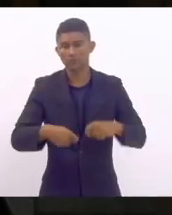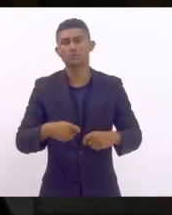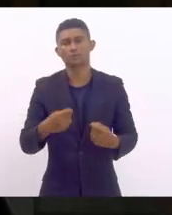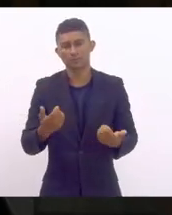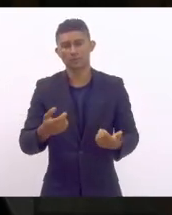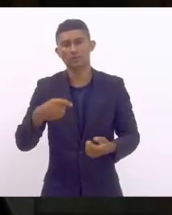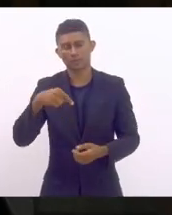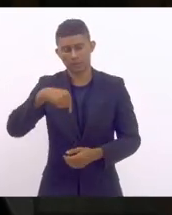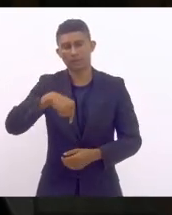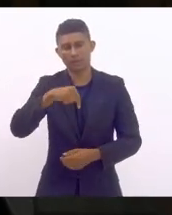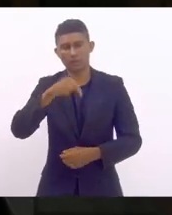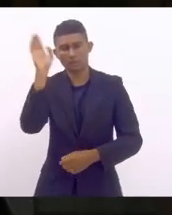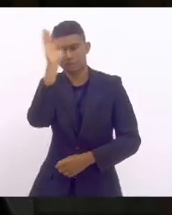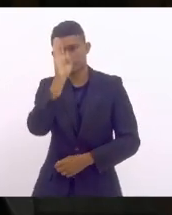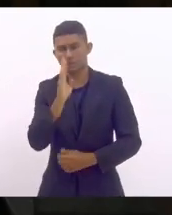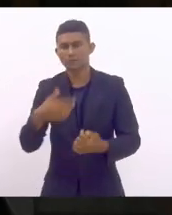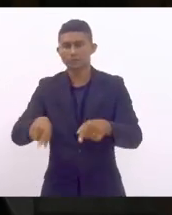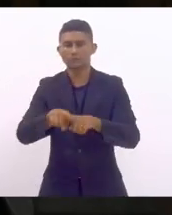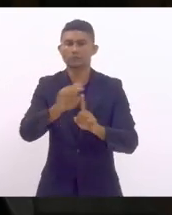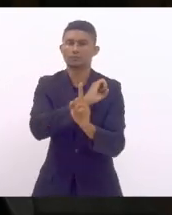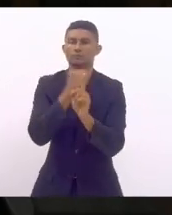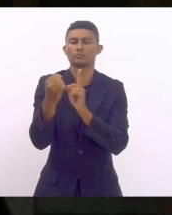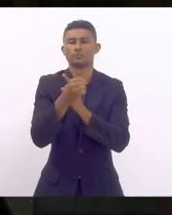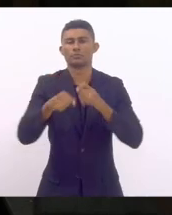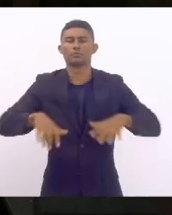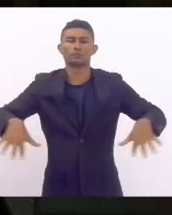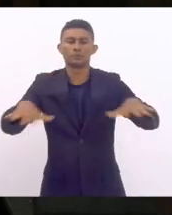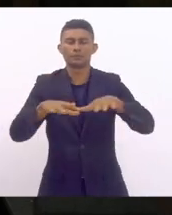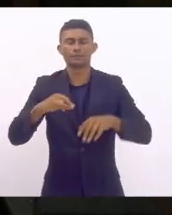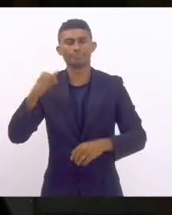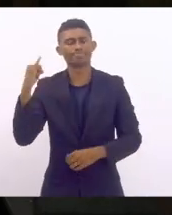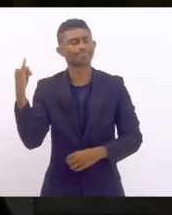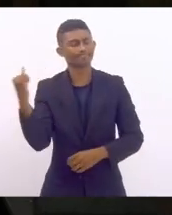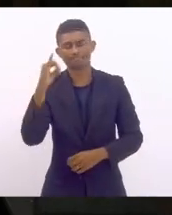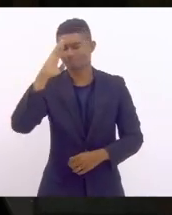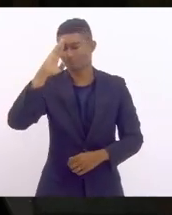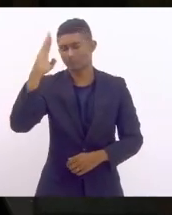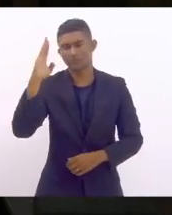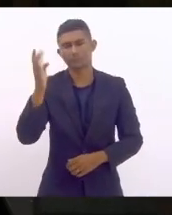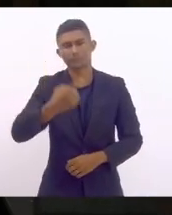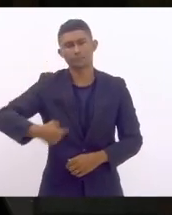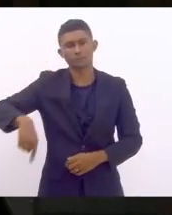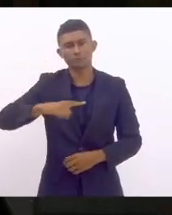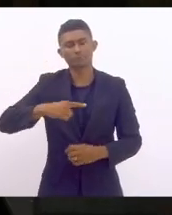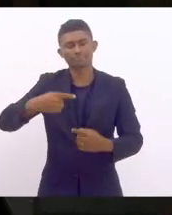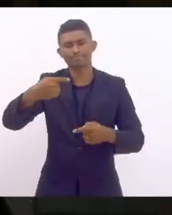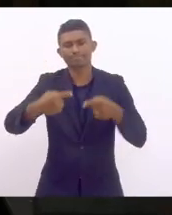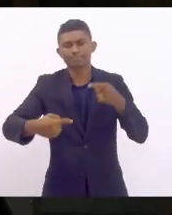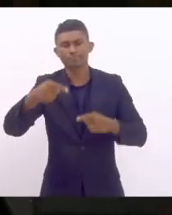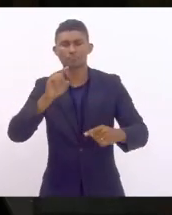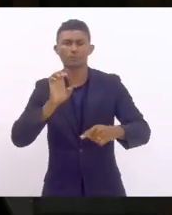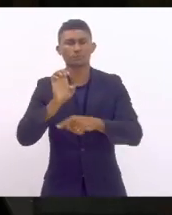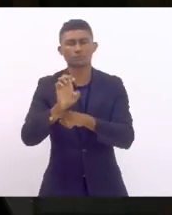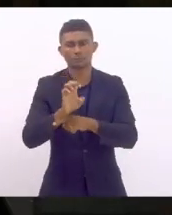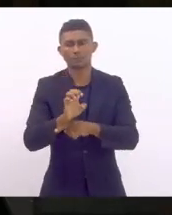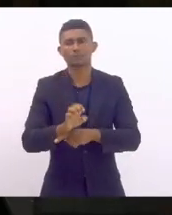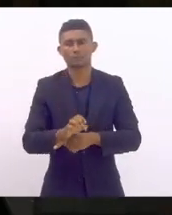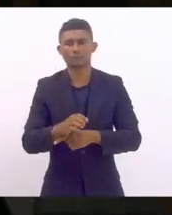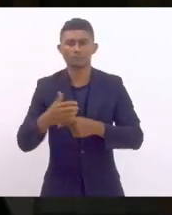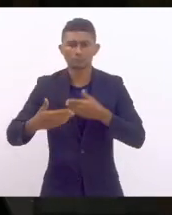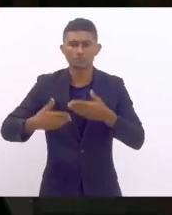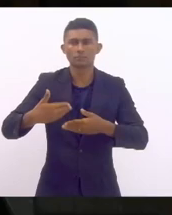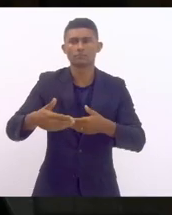para o estado brasileiro são estratégicos para a sociedade brasileira EA fundamental que a gente consiga é ter isso com uma política de estado como agenda